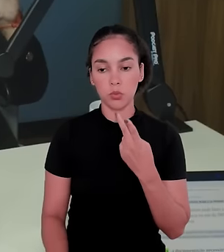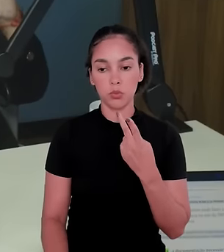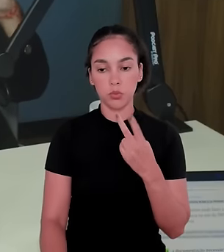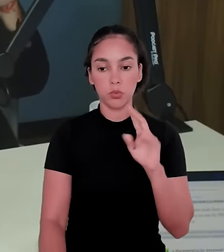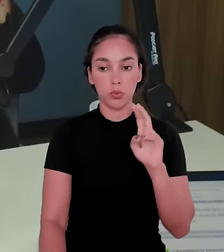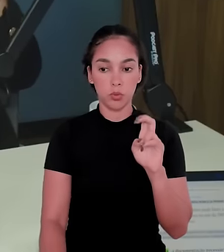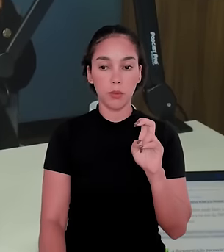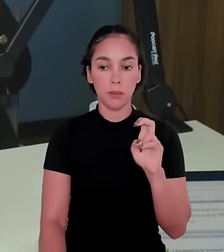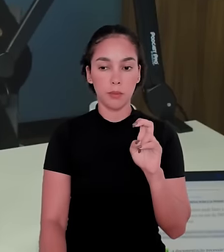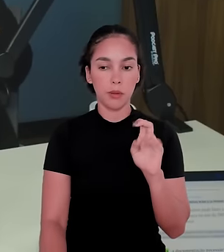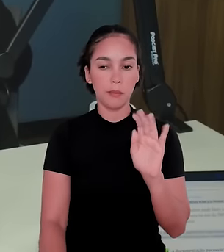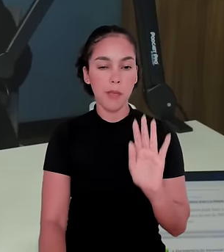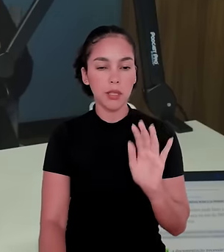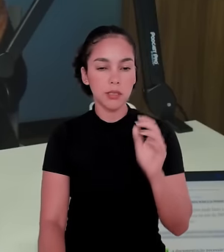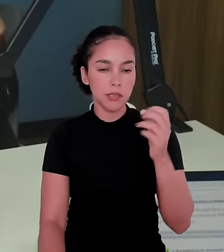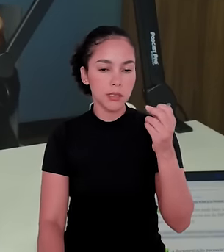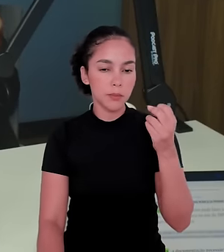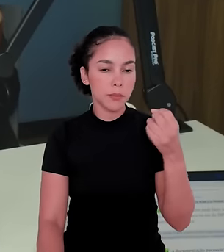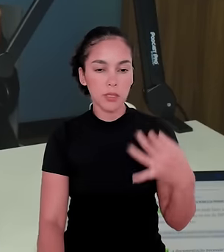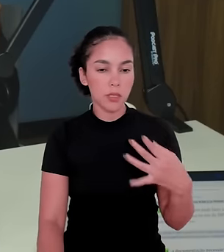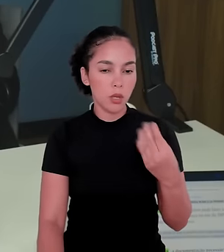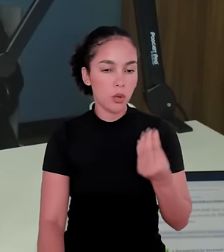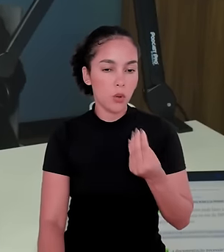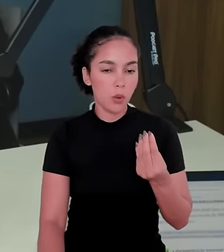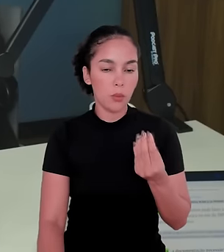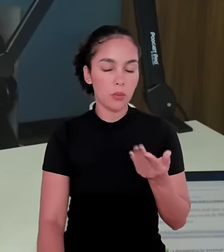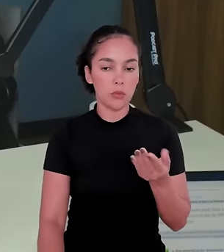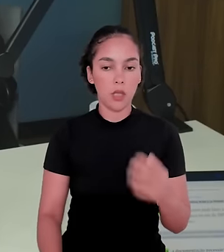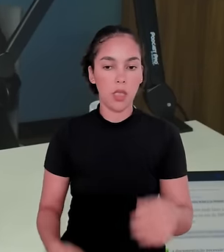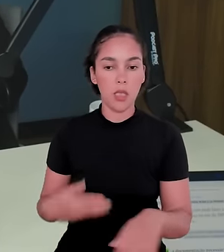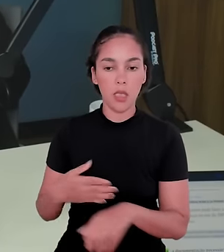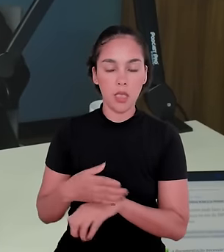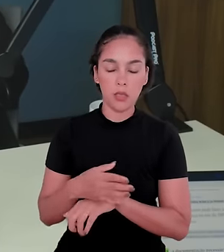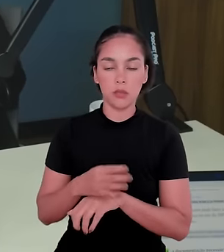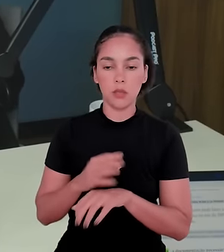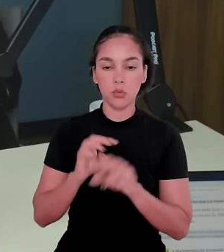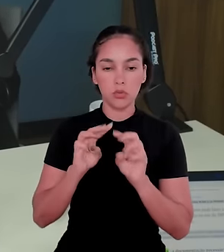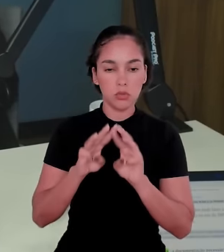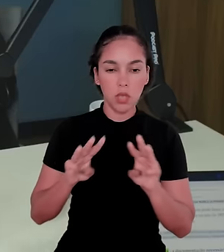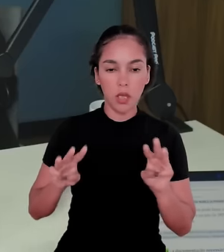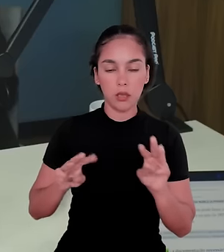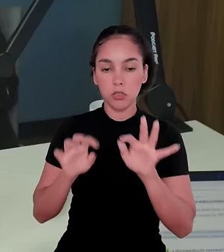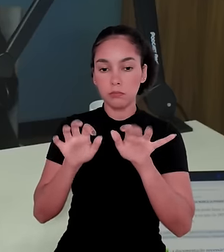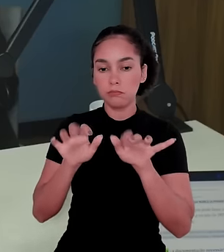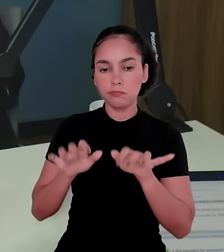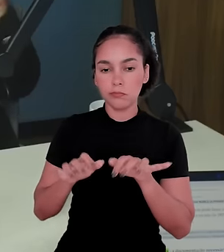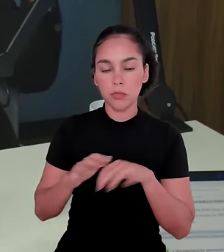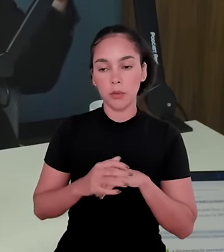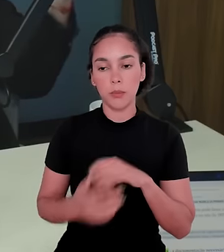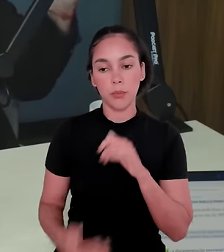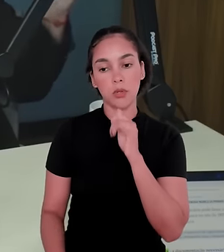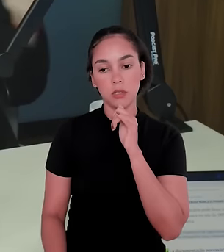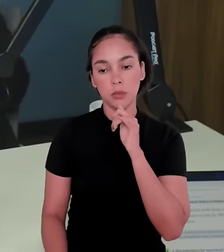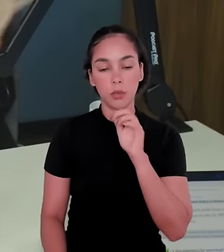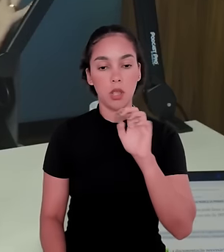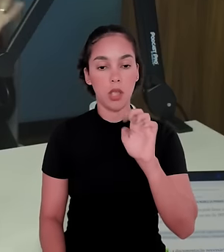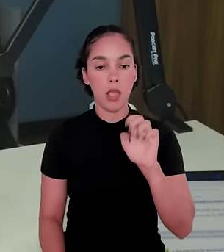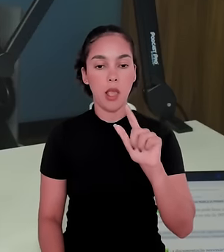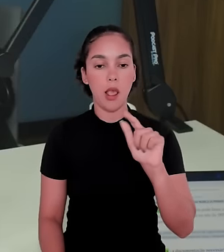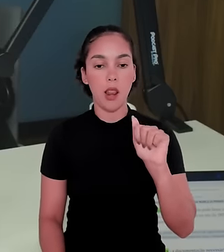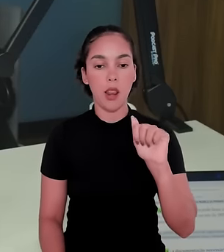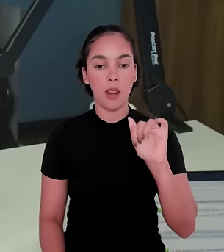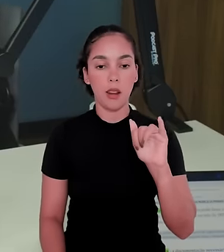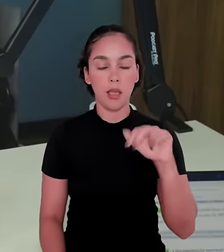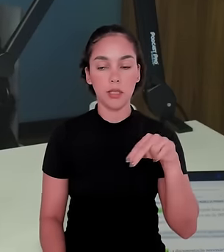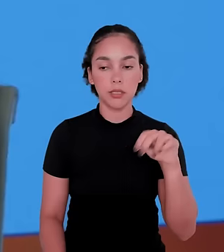da marca mas aí Me explica um pouquinho como que é isso a pessoa entra lá no site ela vai digitar se el Modas existe é